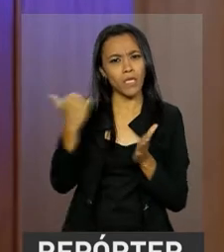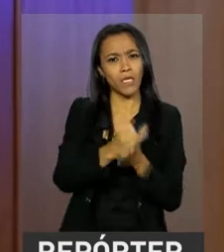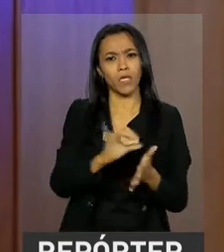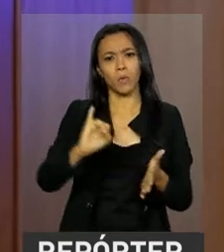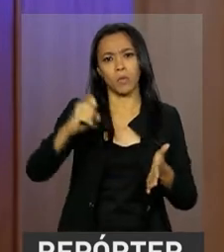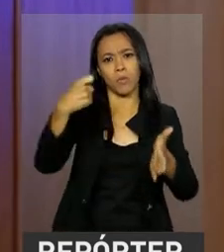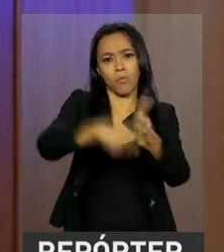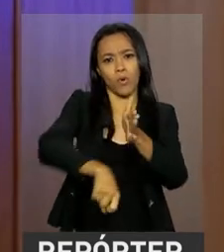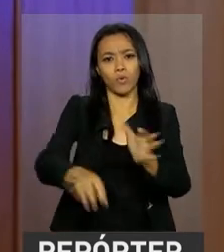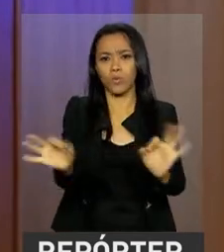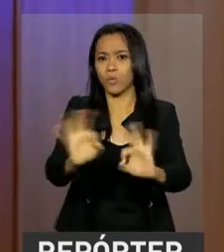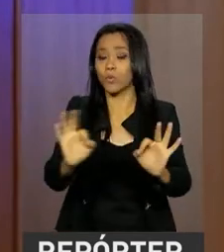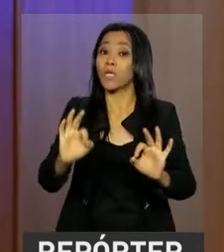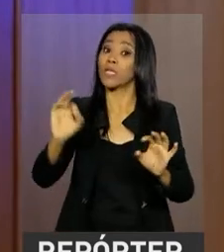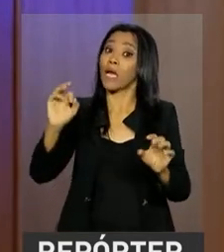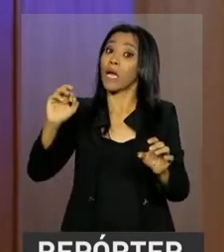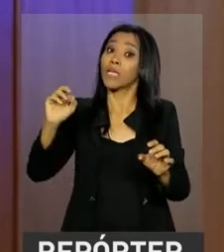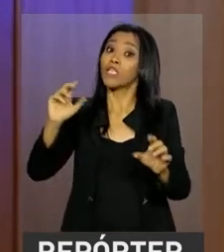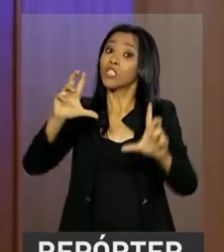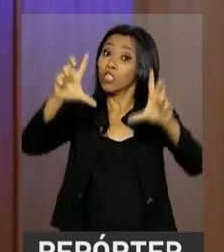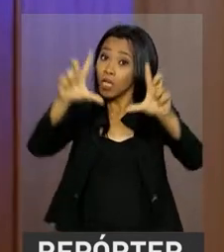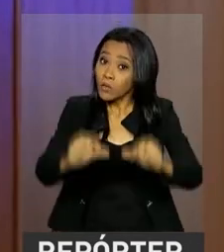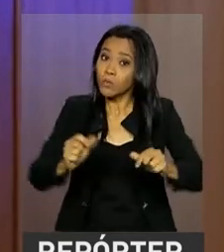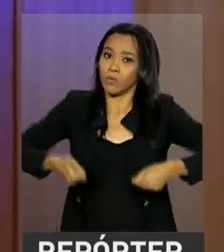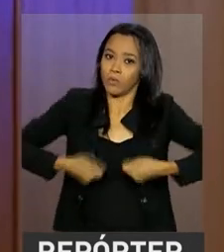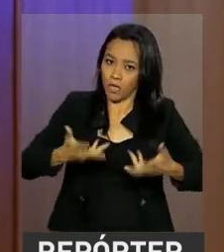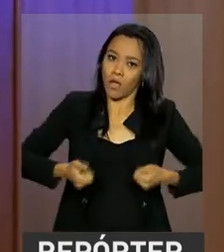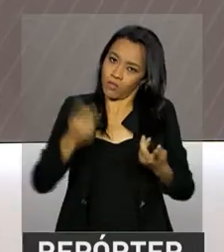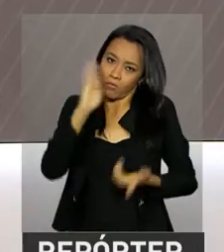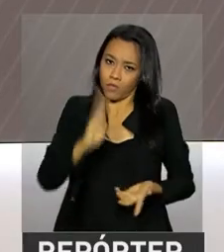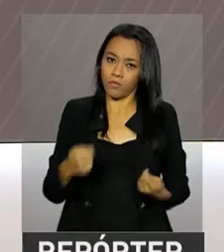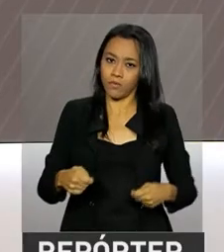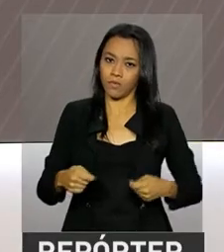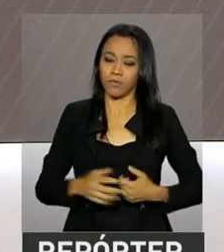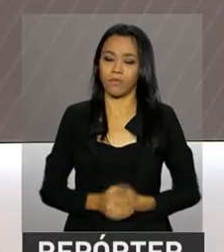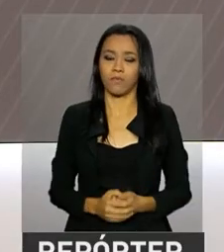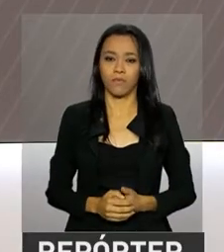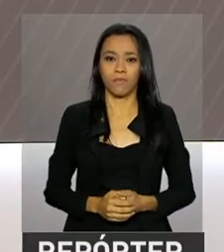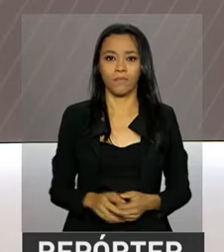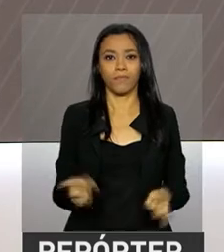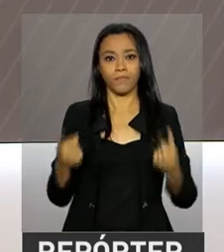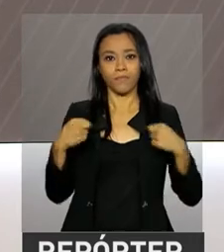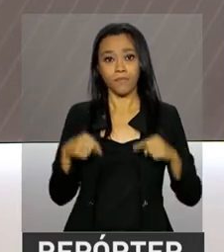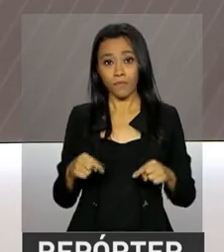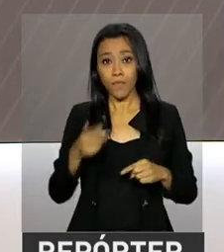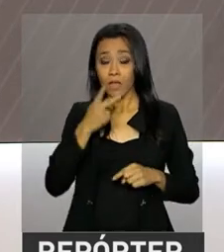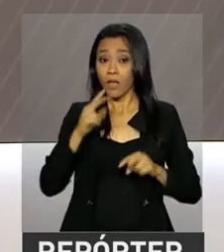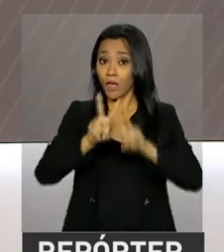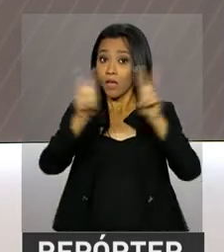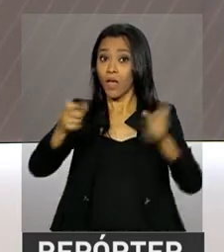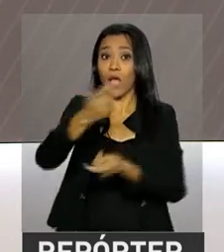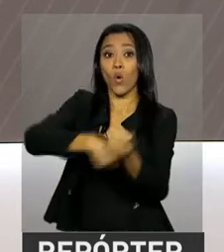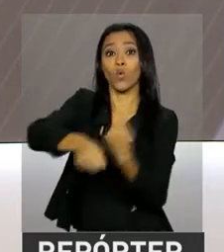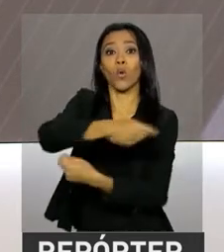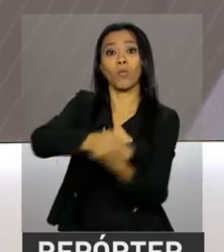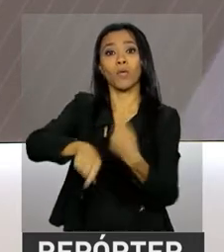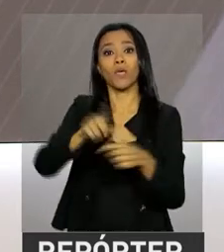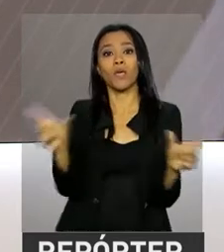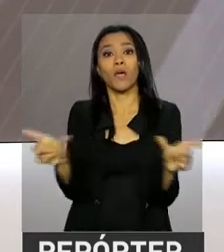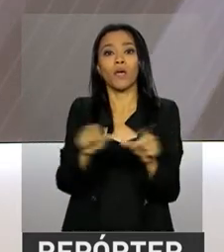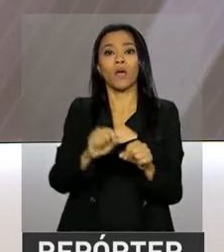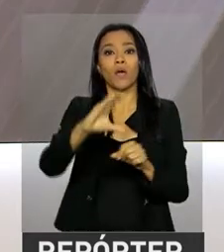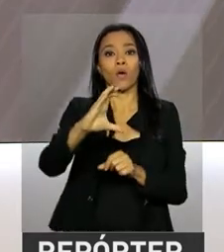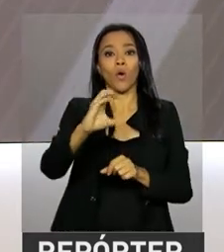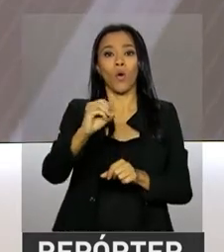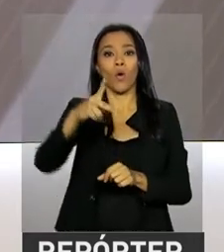velada joga outra porção dos pesos real o brasil pediu e por falar em economia o comitê de política monetária do banco central